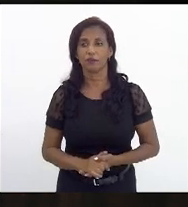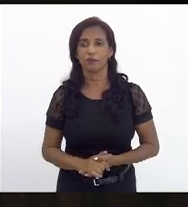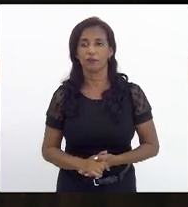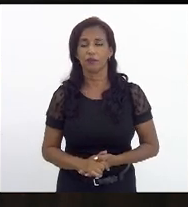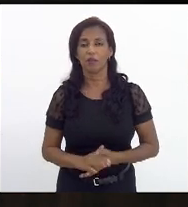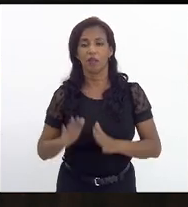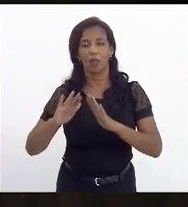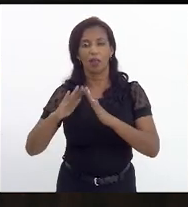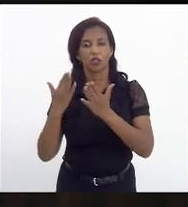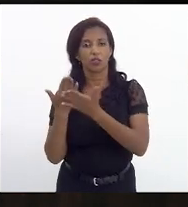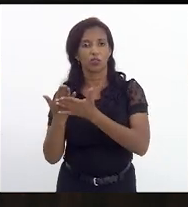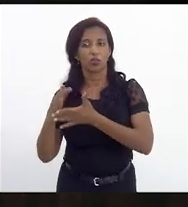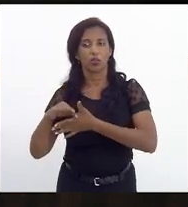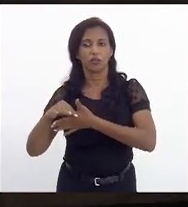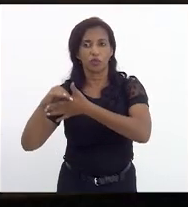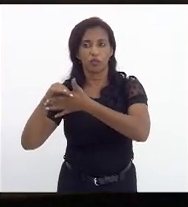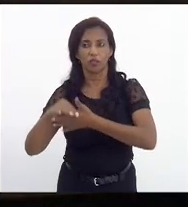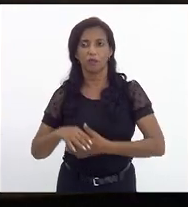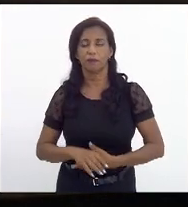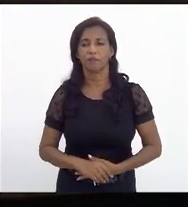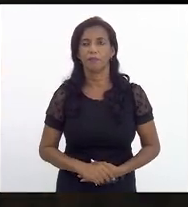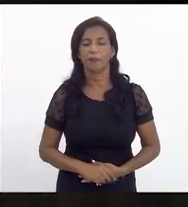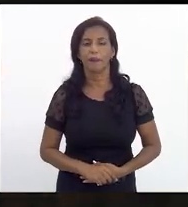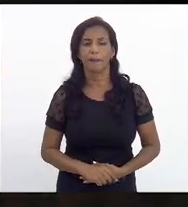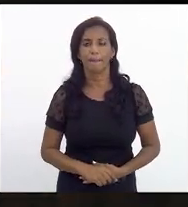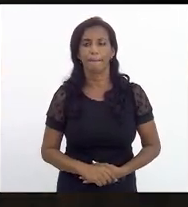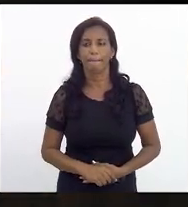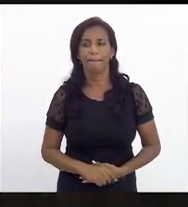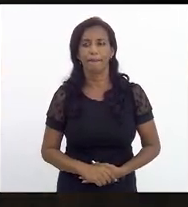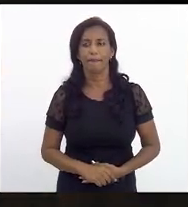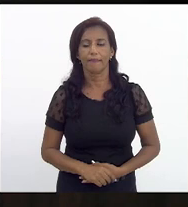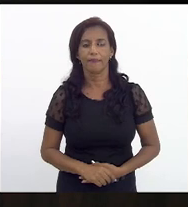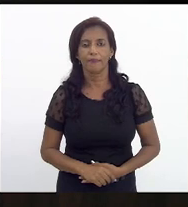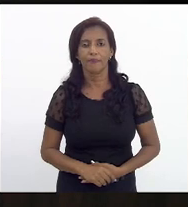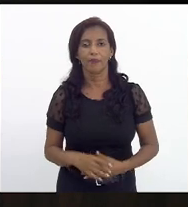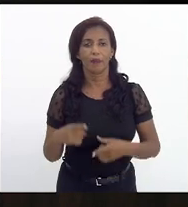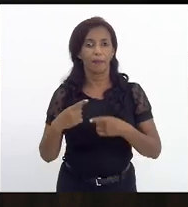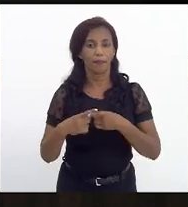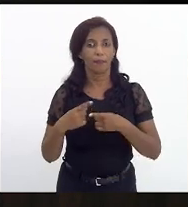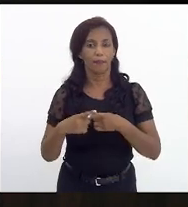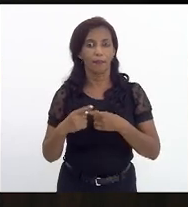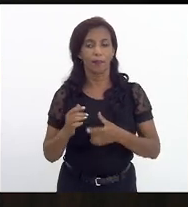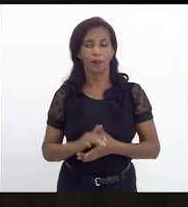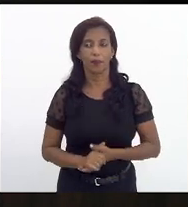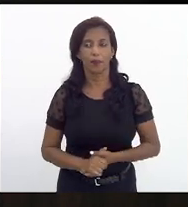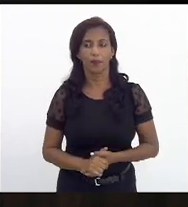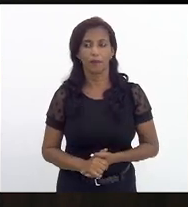o Colégio de Líderes. Perfeito, presidente. Porque o que me foi